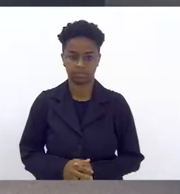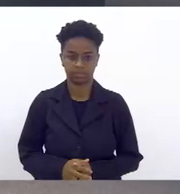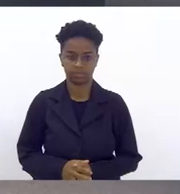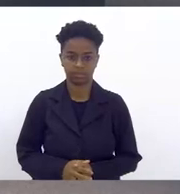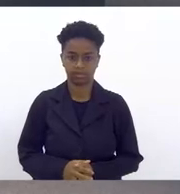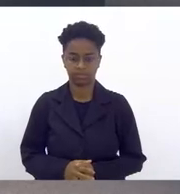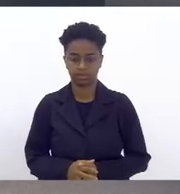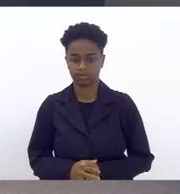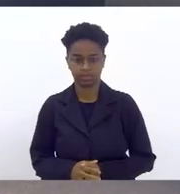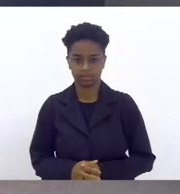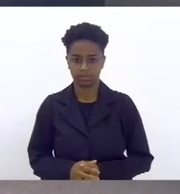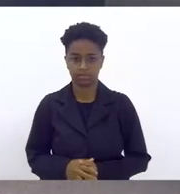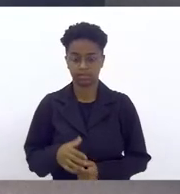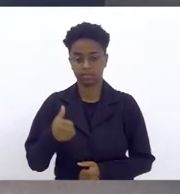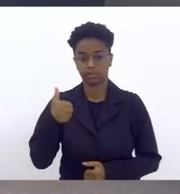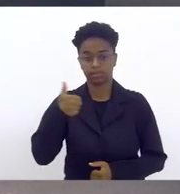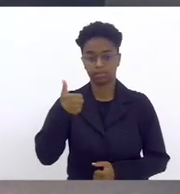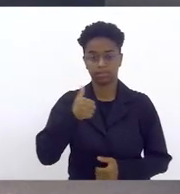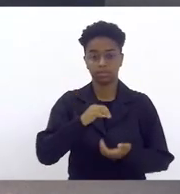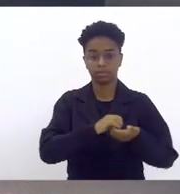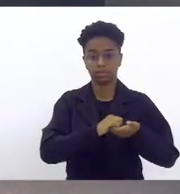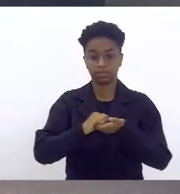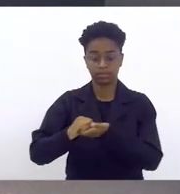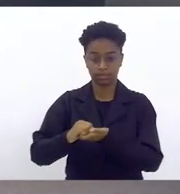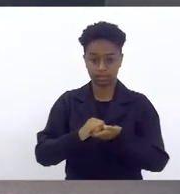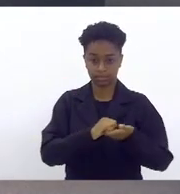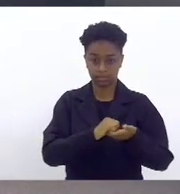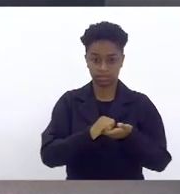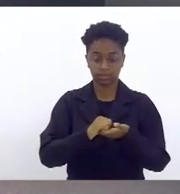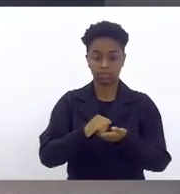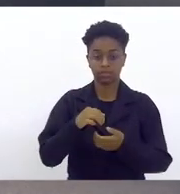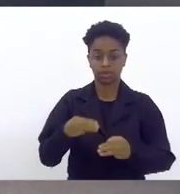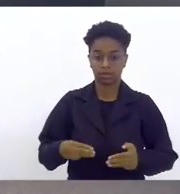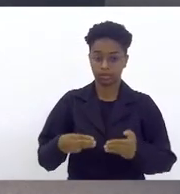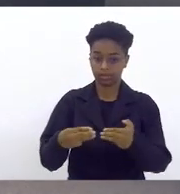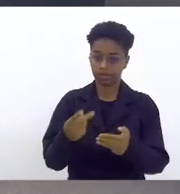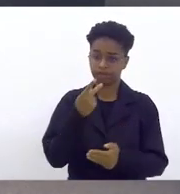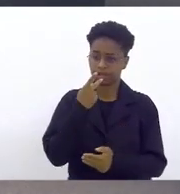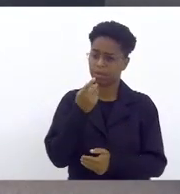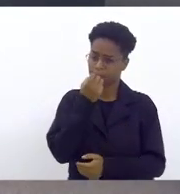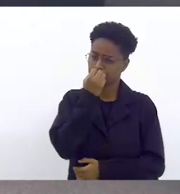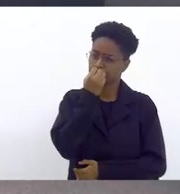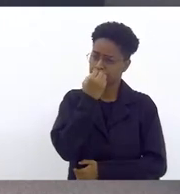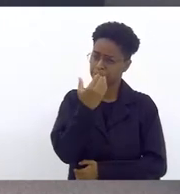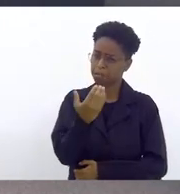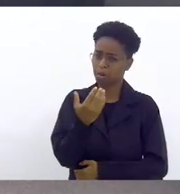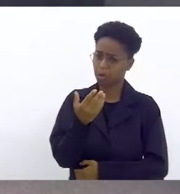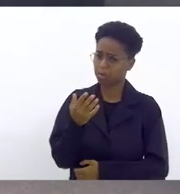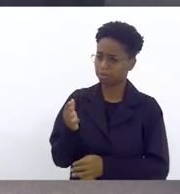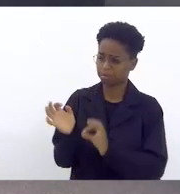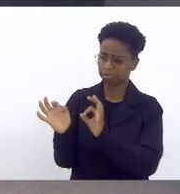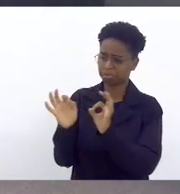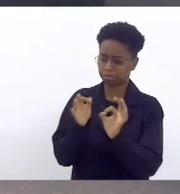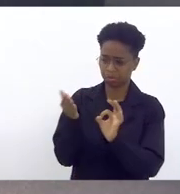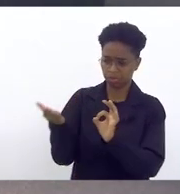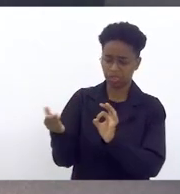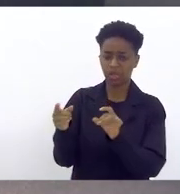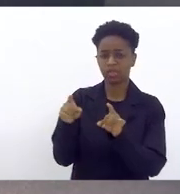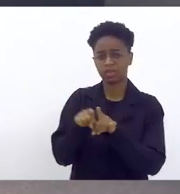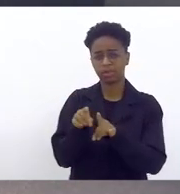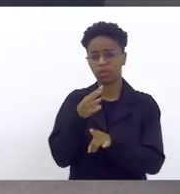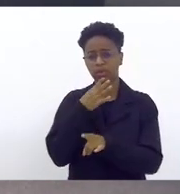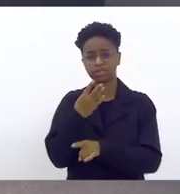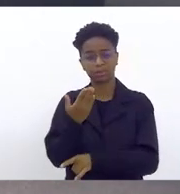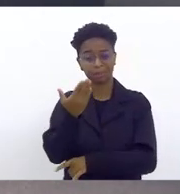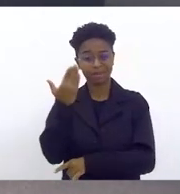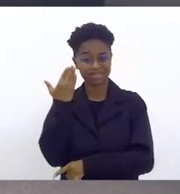Primeiro só dá mais uma vez o ministro tempão dizer como é bom de ouvir conhecendo o passado projetando o